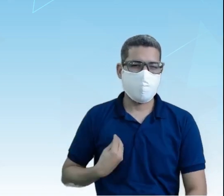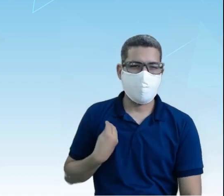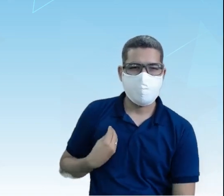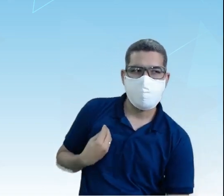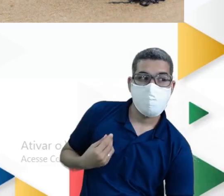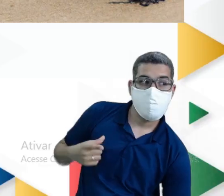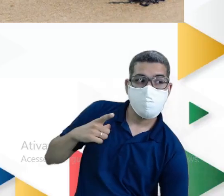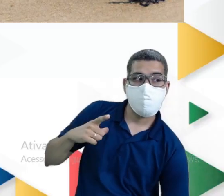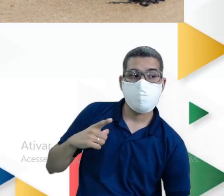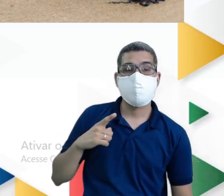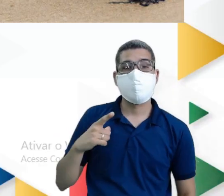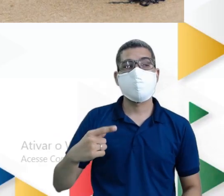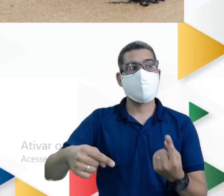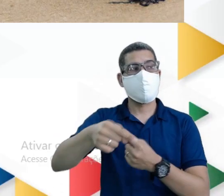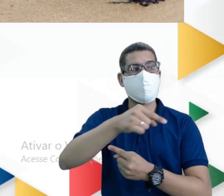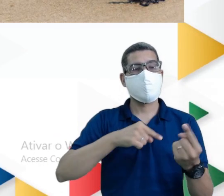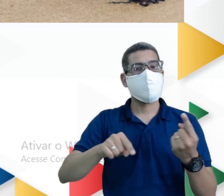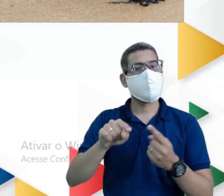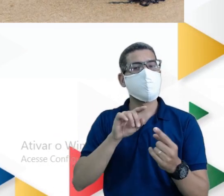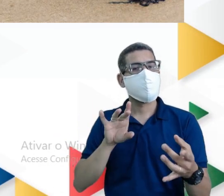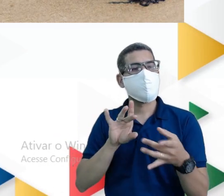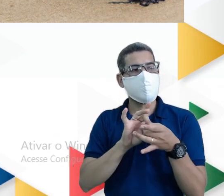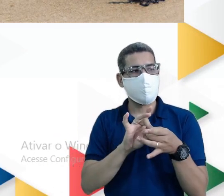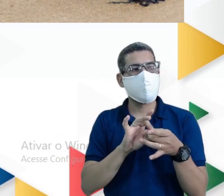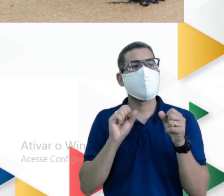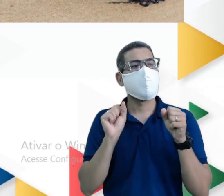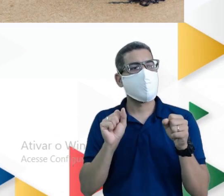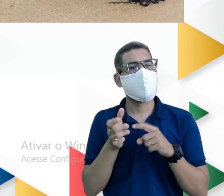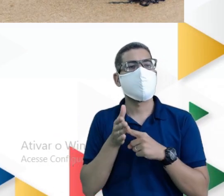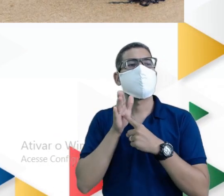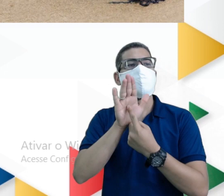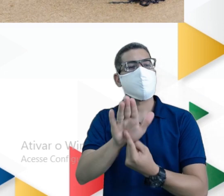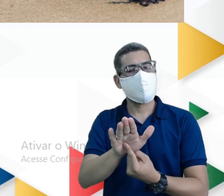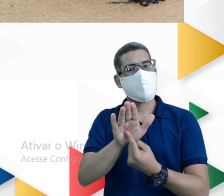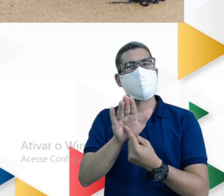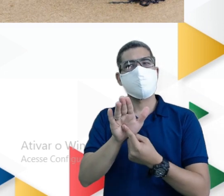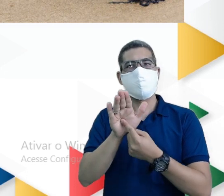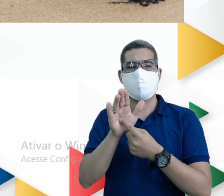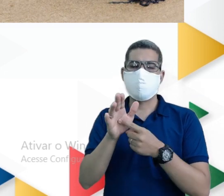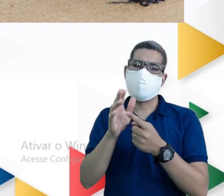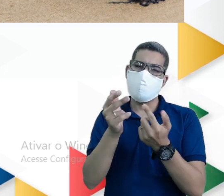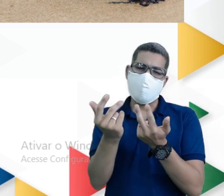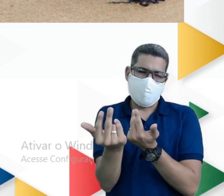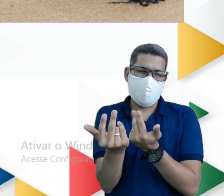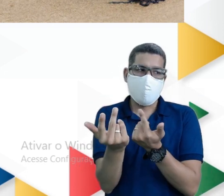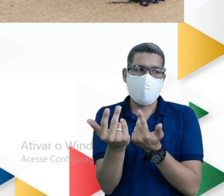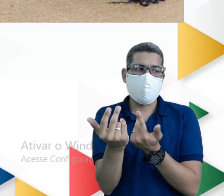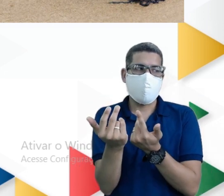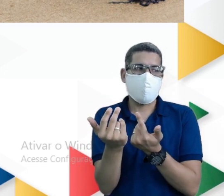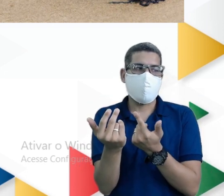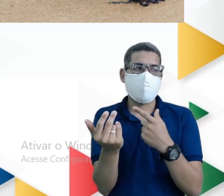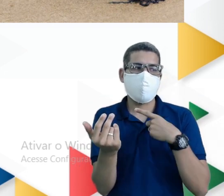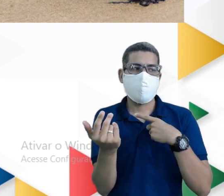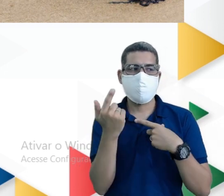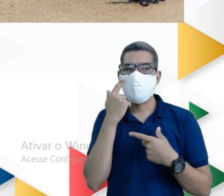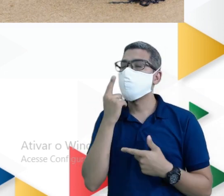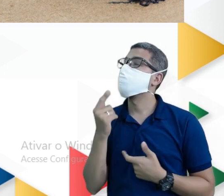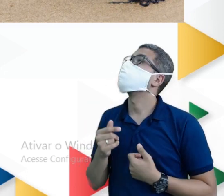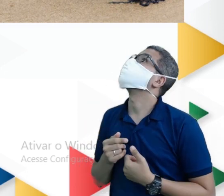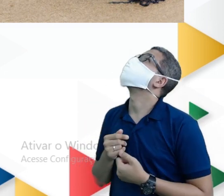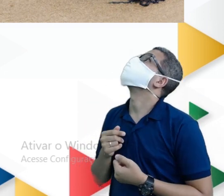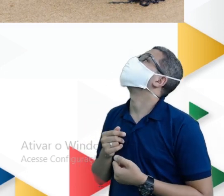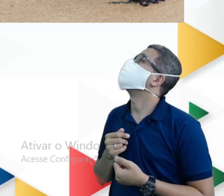associados anatomicamente. Eles podem apresentar-se semelhantes, que a gente tem as colônias que